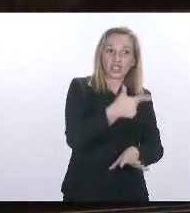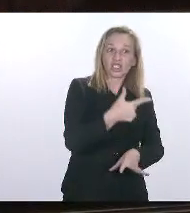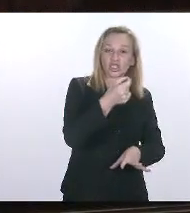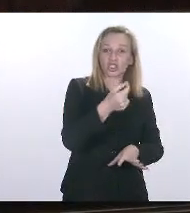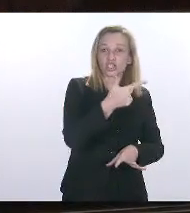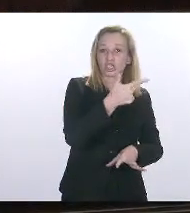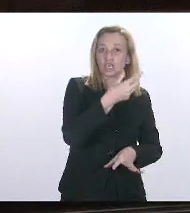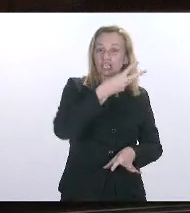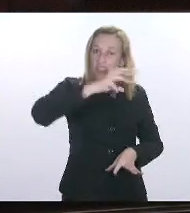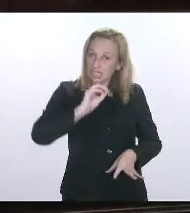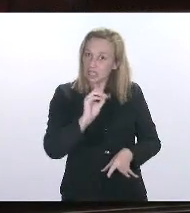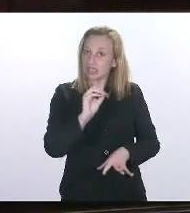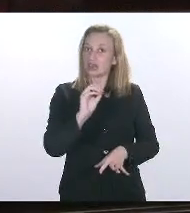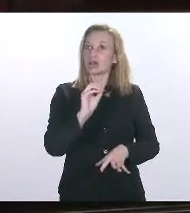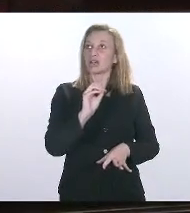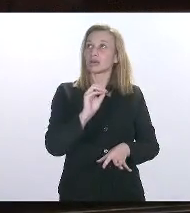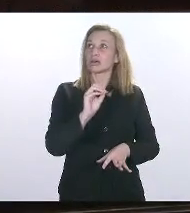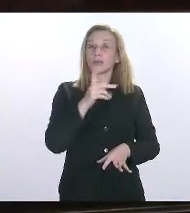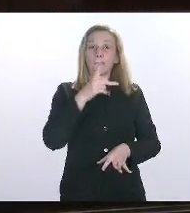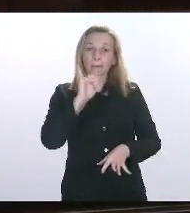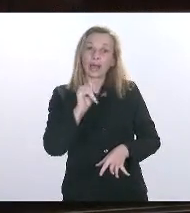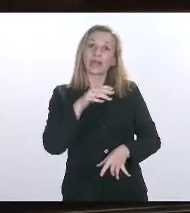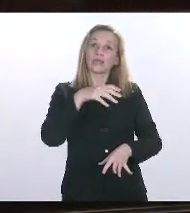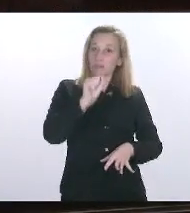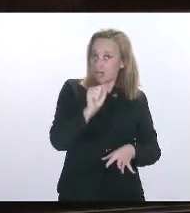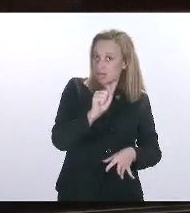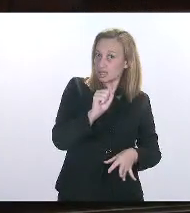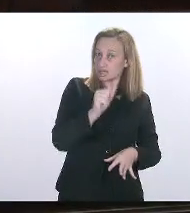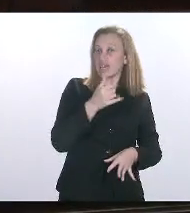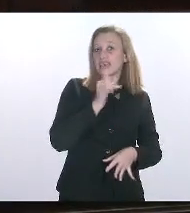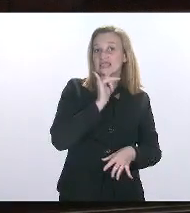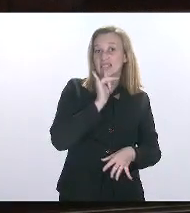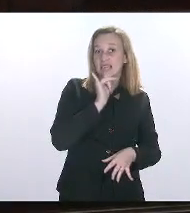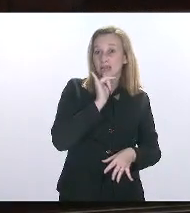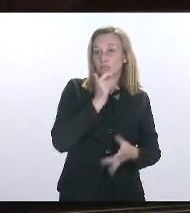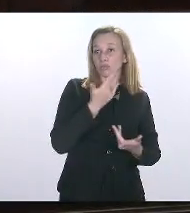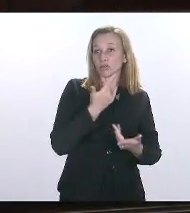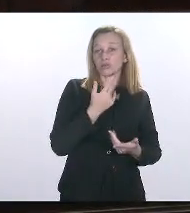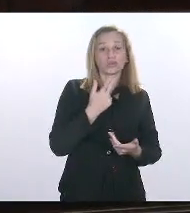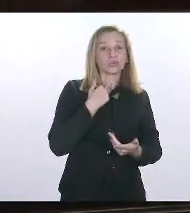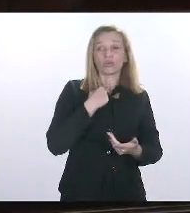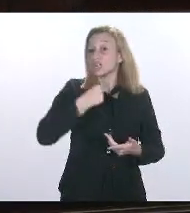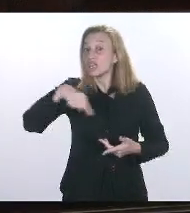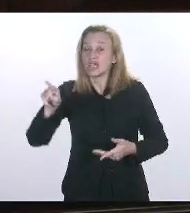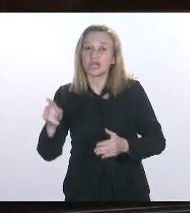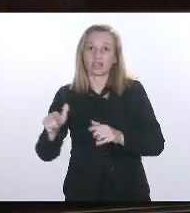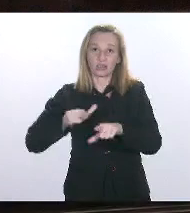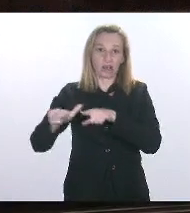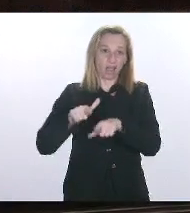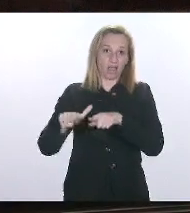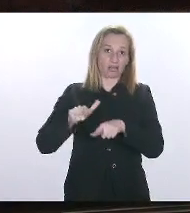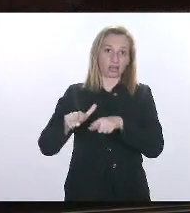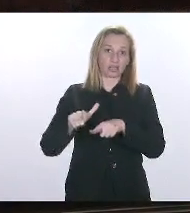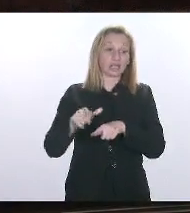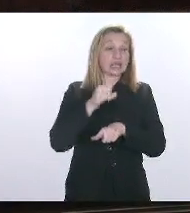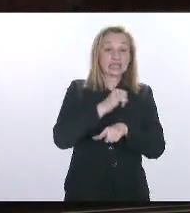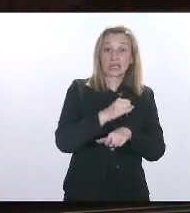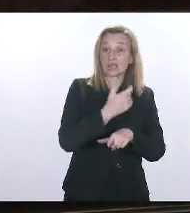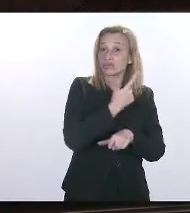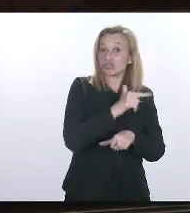30 pais e mães, por exemplo, sem poder ir no seu trabalho. Se ele não